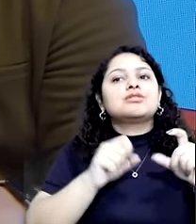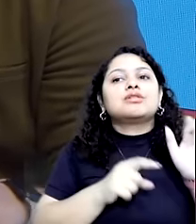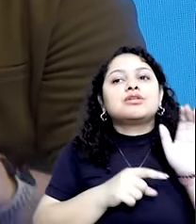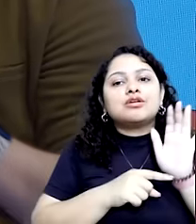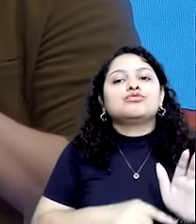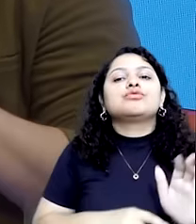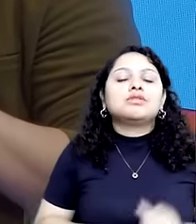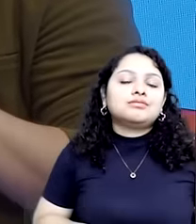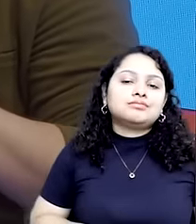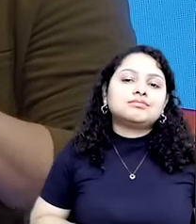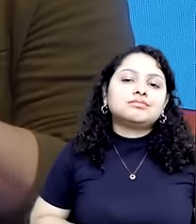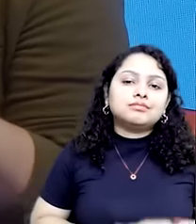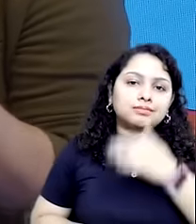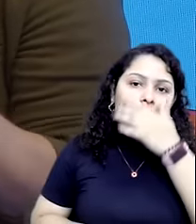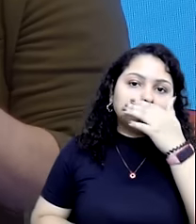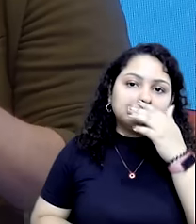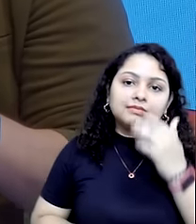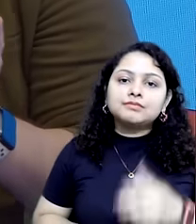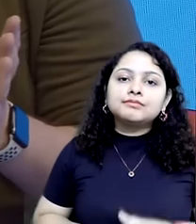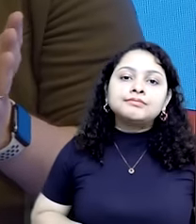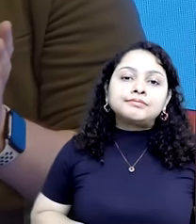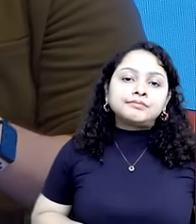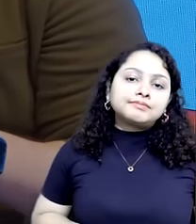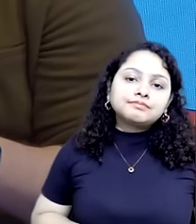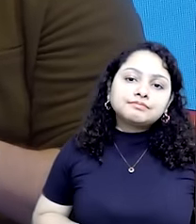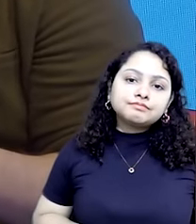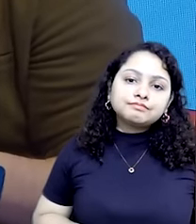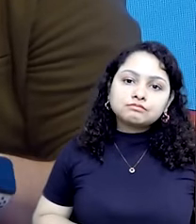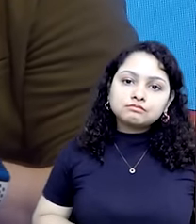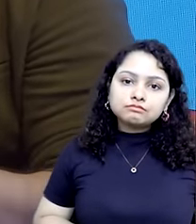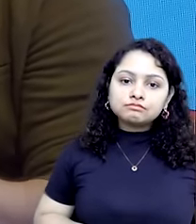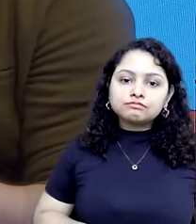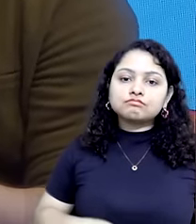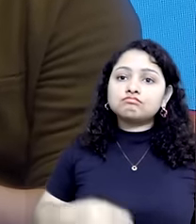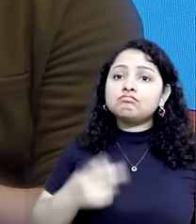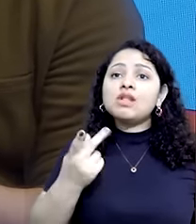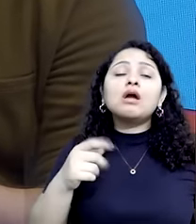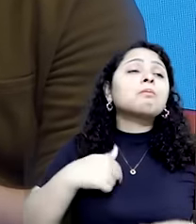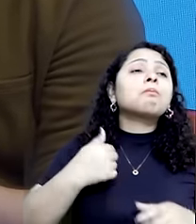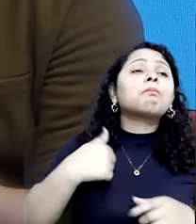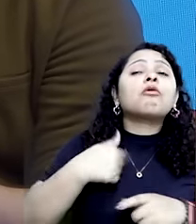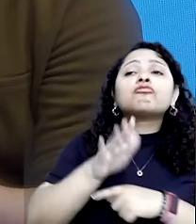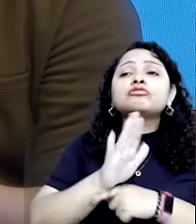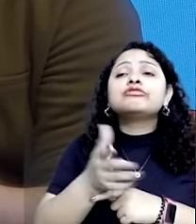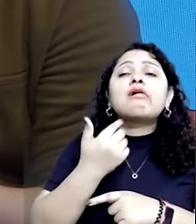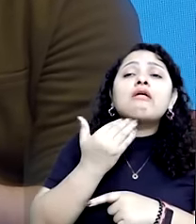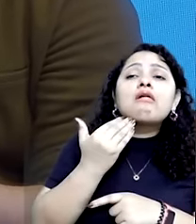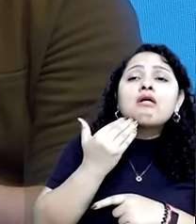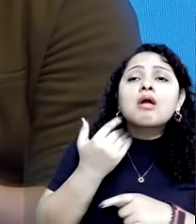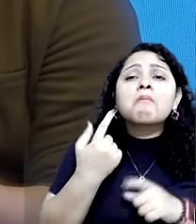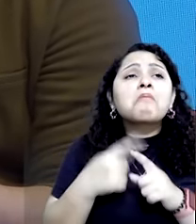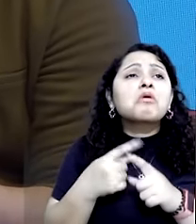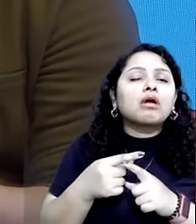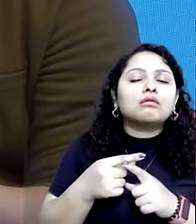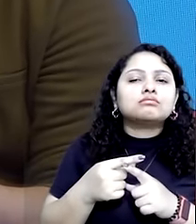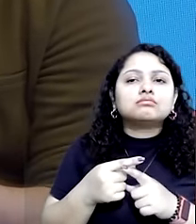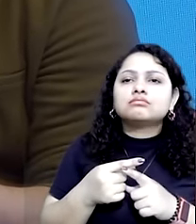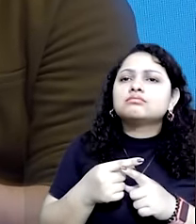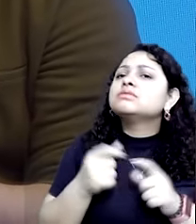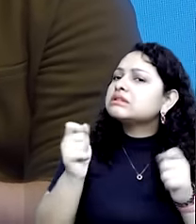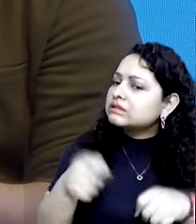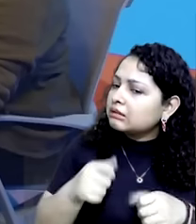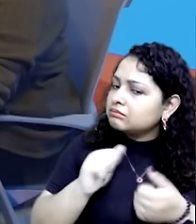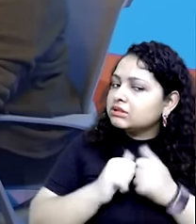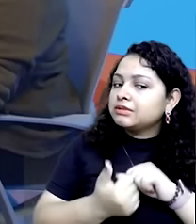esse processo então ah não dá para ter desculpa do porque o seu vídeo não vai ficar legal ou porque tua foto não vai ficar legal então a gente tem